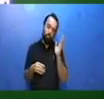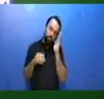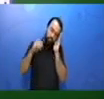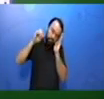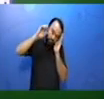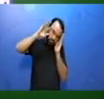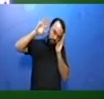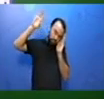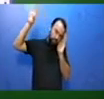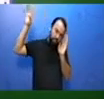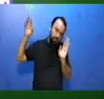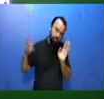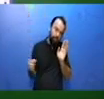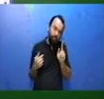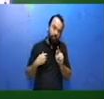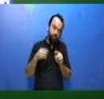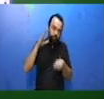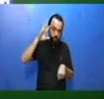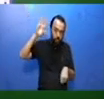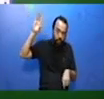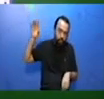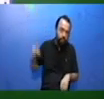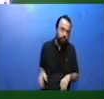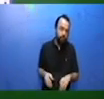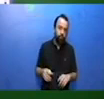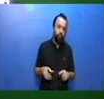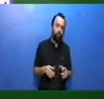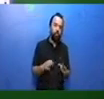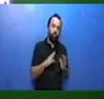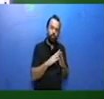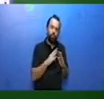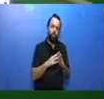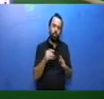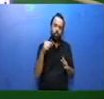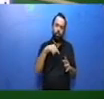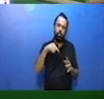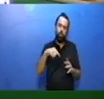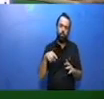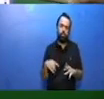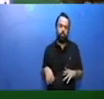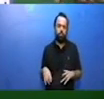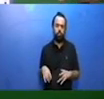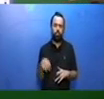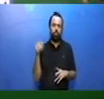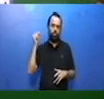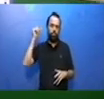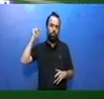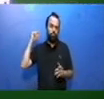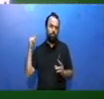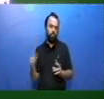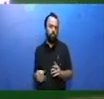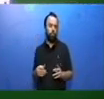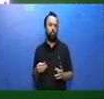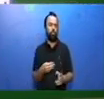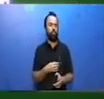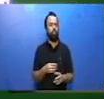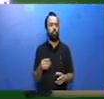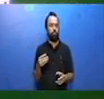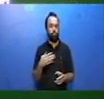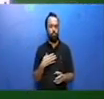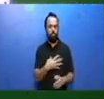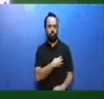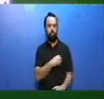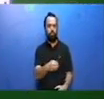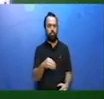a noite inteira eu havia sonhado que morávamos ali ainda, lá e meus filhos eram pequenos.